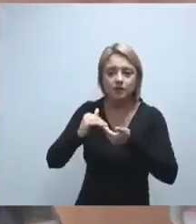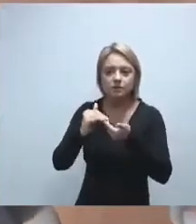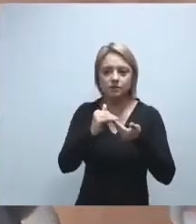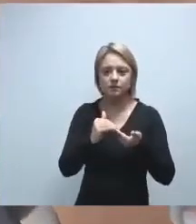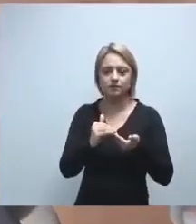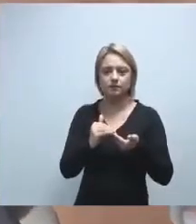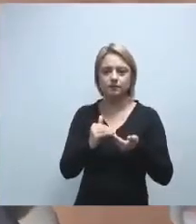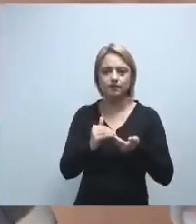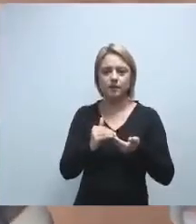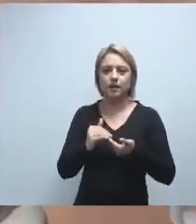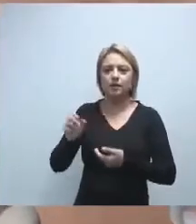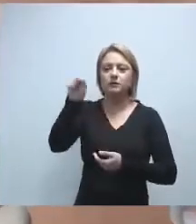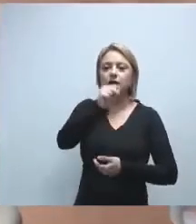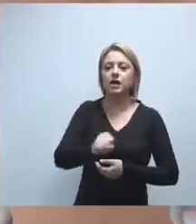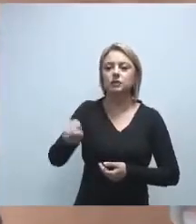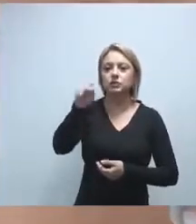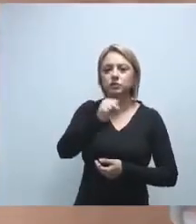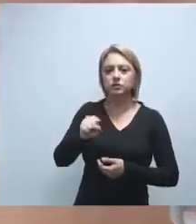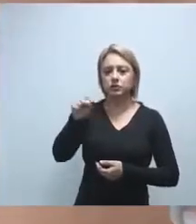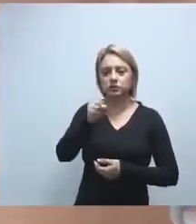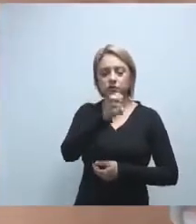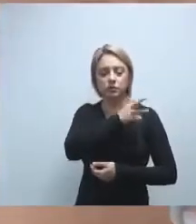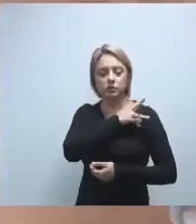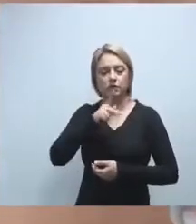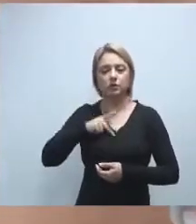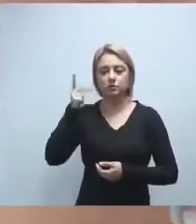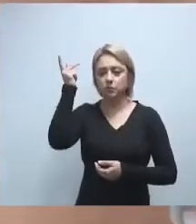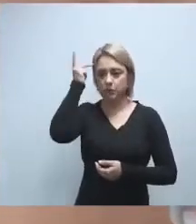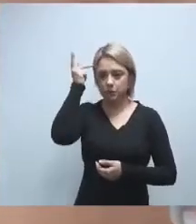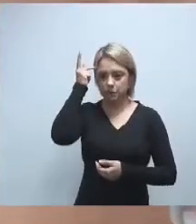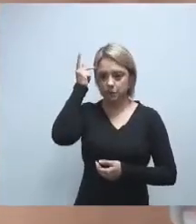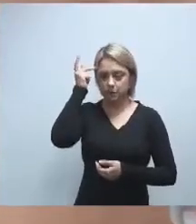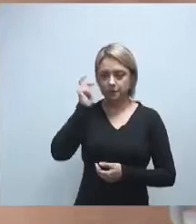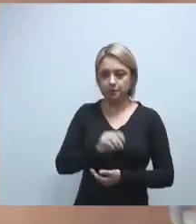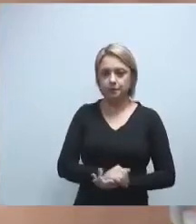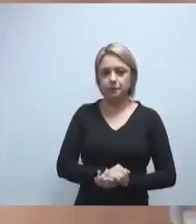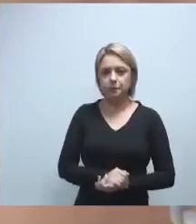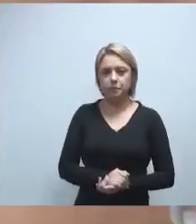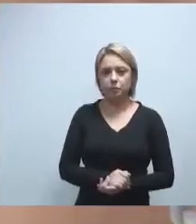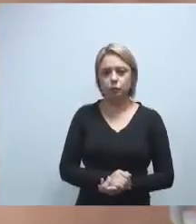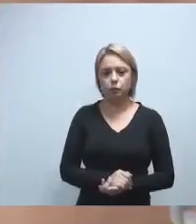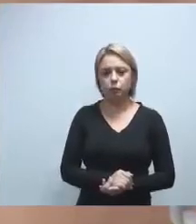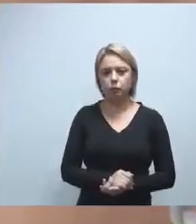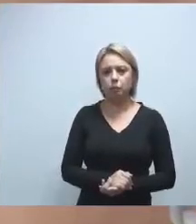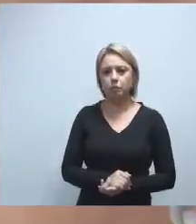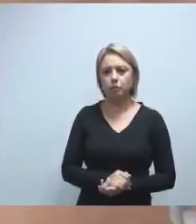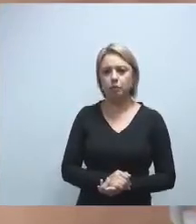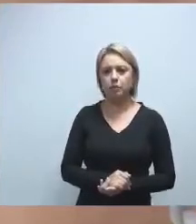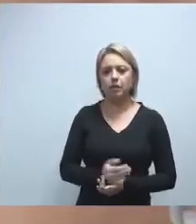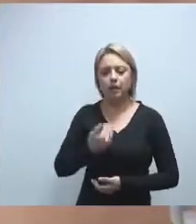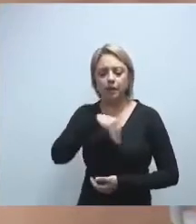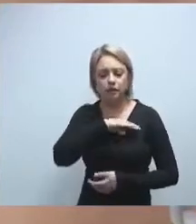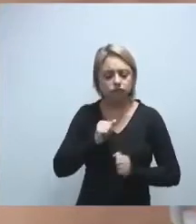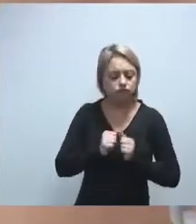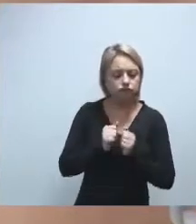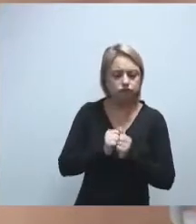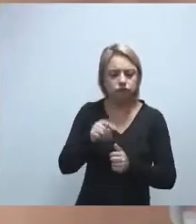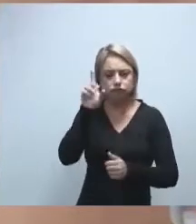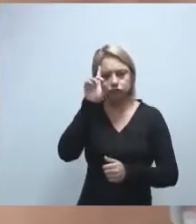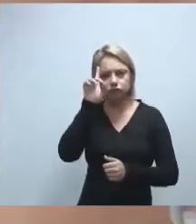da associação do ministério público paulista e nós freqüentávamos